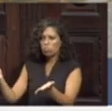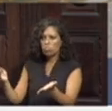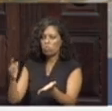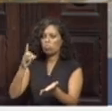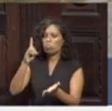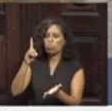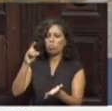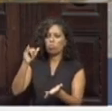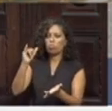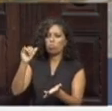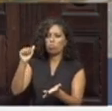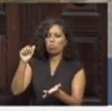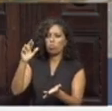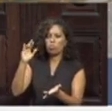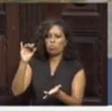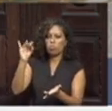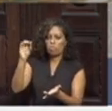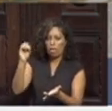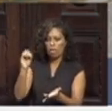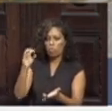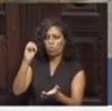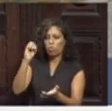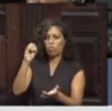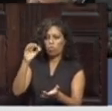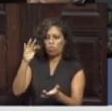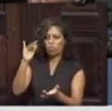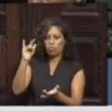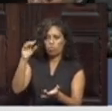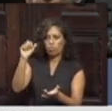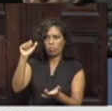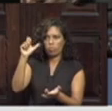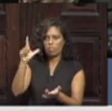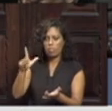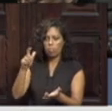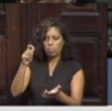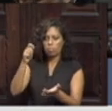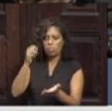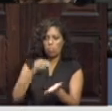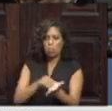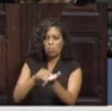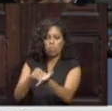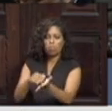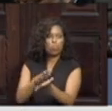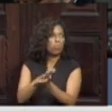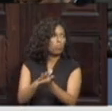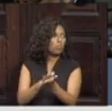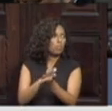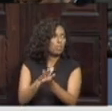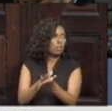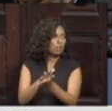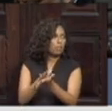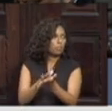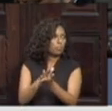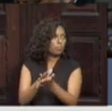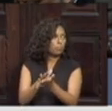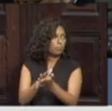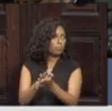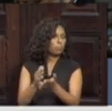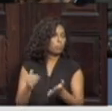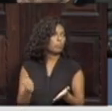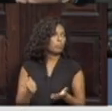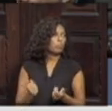gente pudesse, o mais rápido possível, colocar em votação. Anuncio, em tramitação ordinária, em segunda discussão, redação do vencido, assim